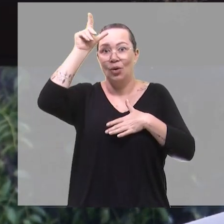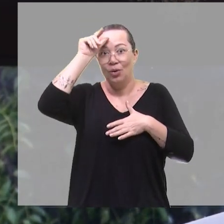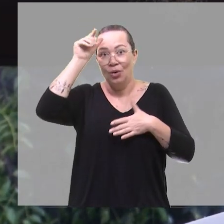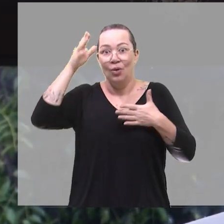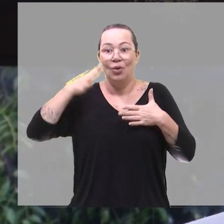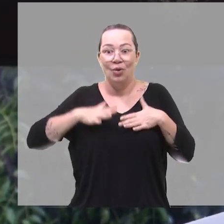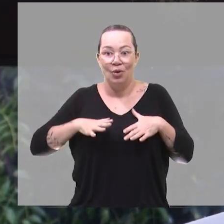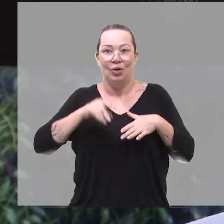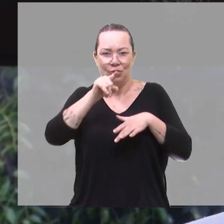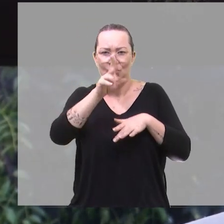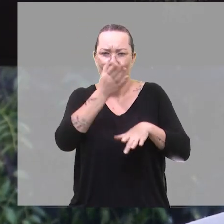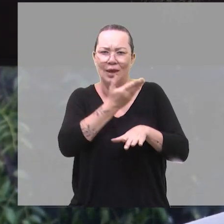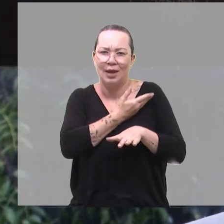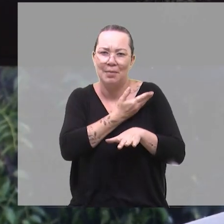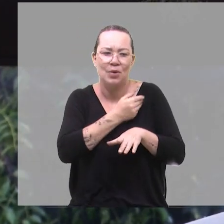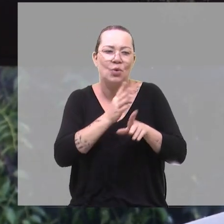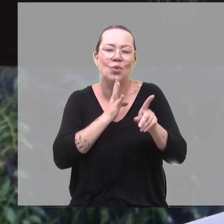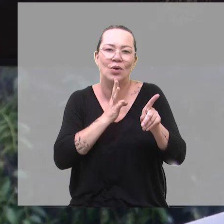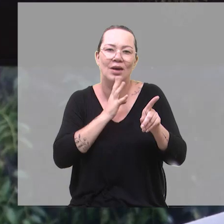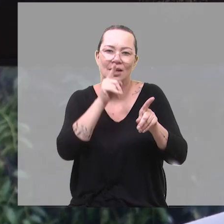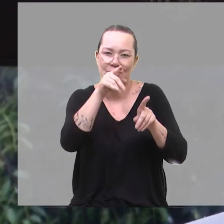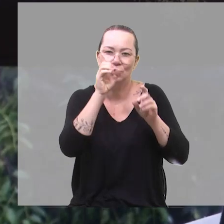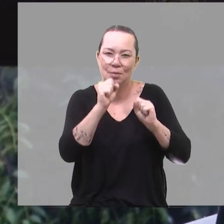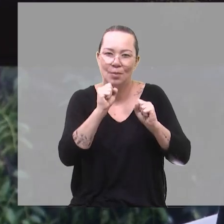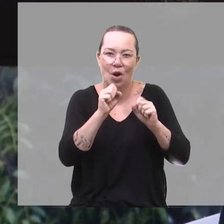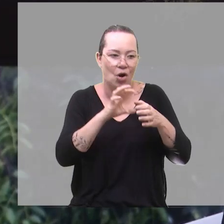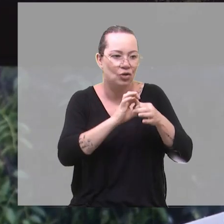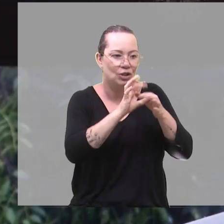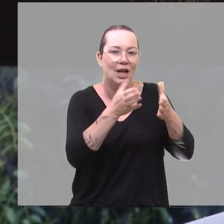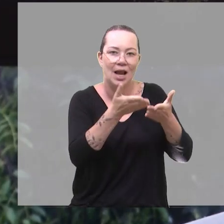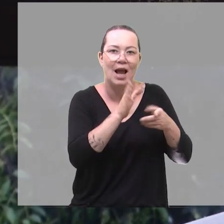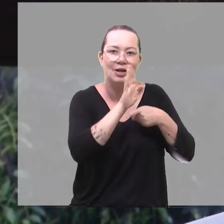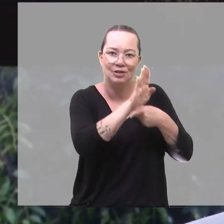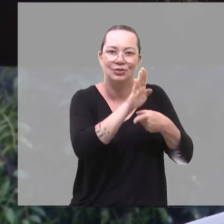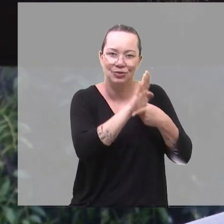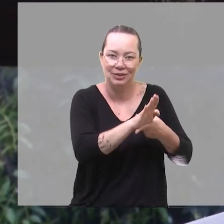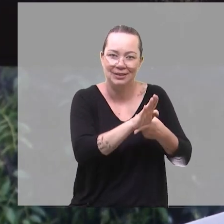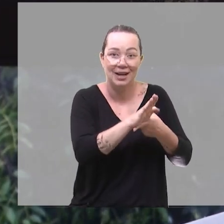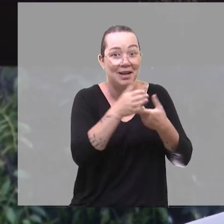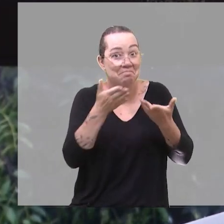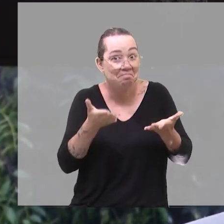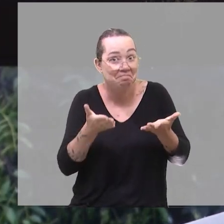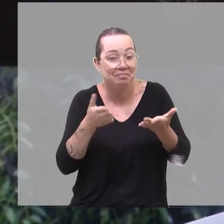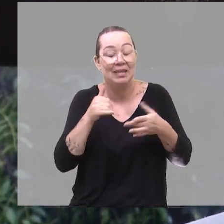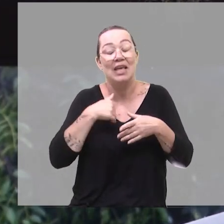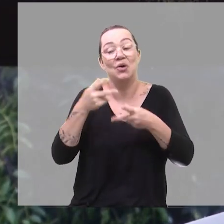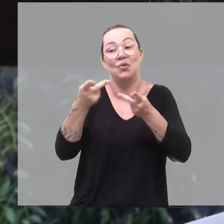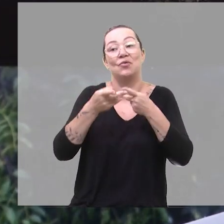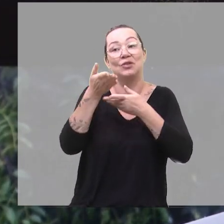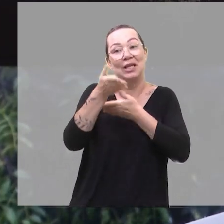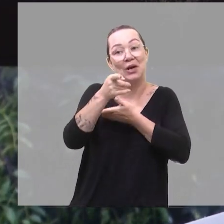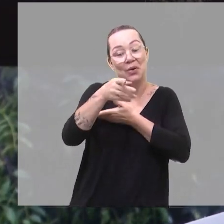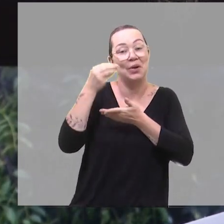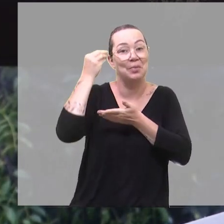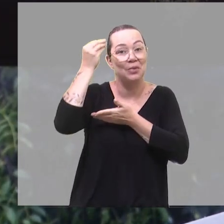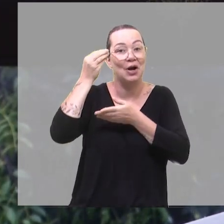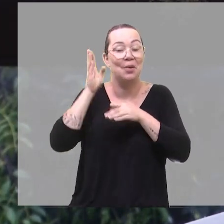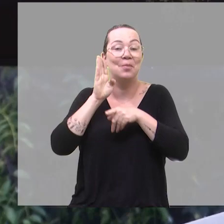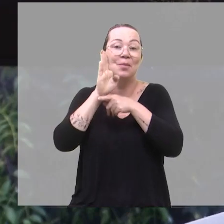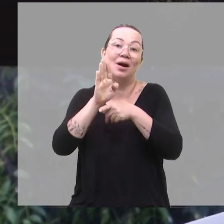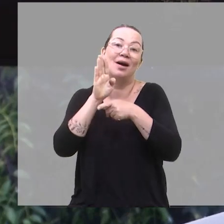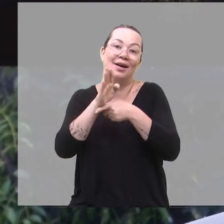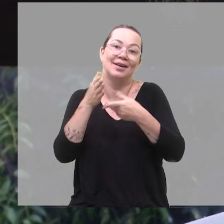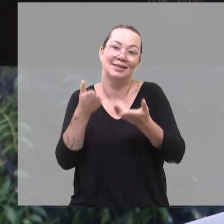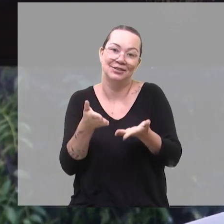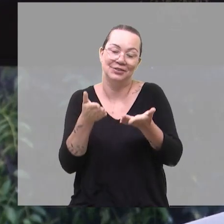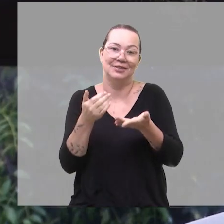família dessas, se colocou à disposição? Será que a gente tem que se colocar à disposição? Eu convido a nossa psicóloga para